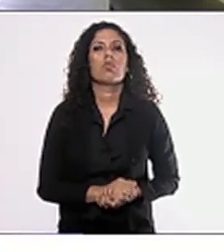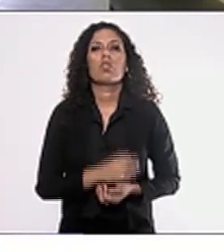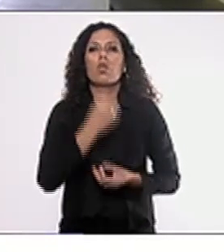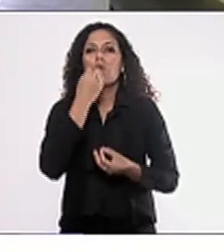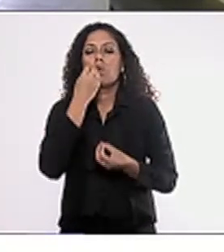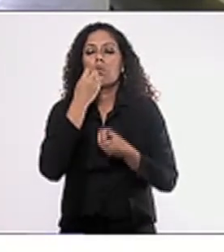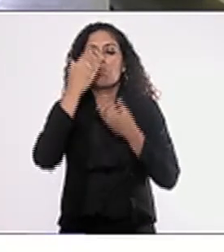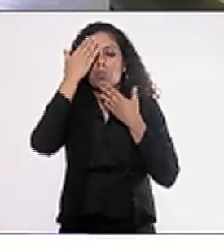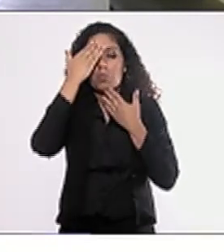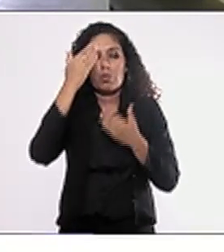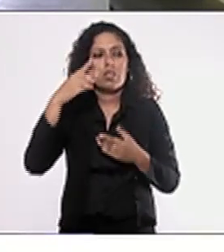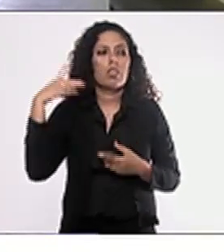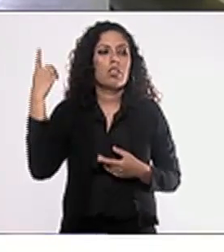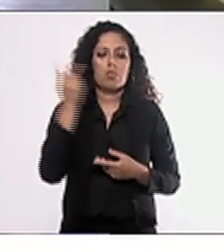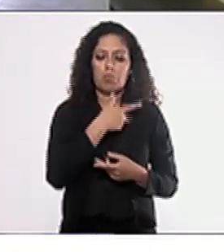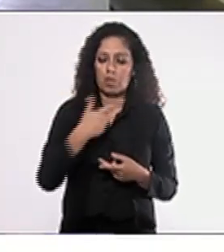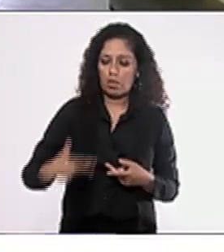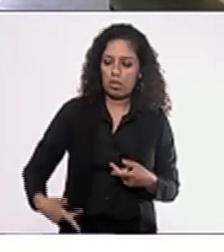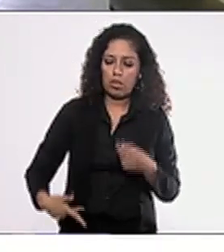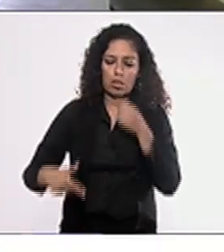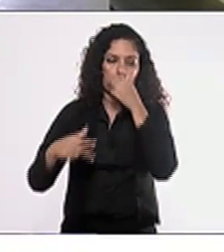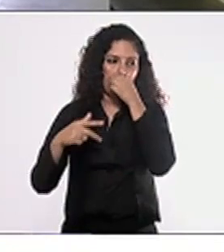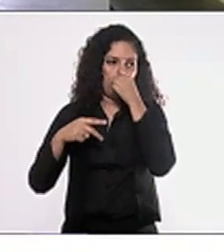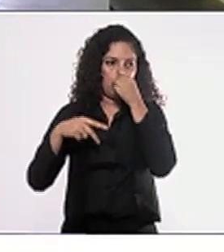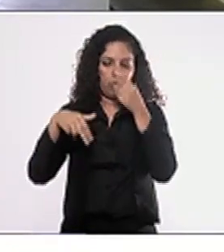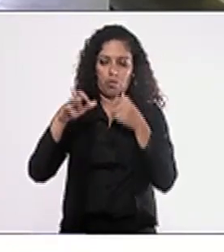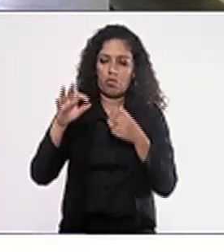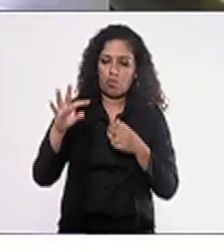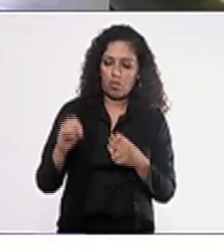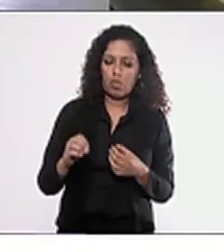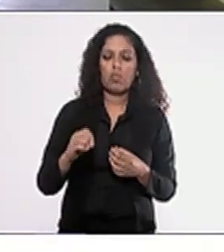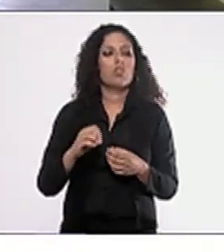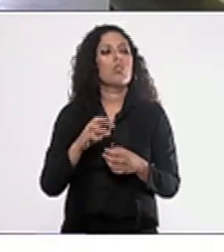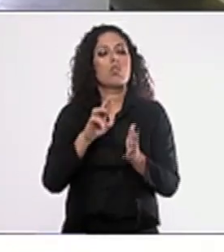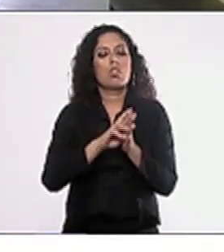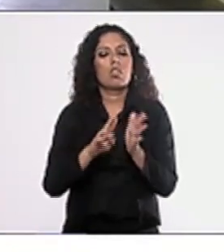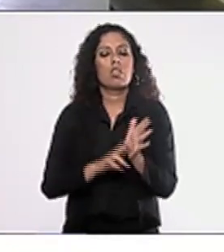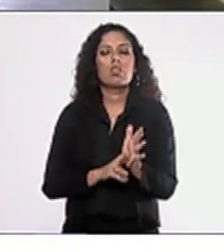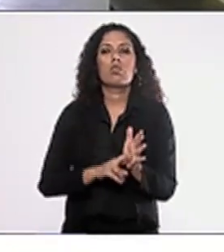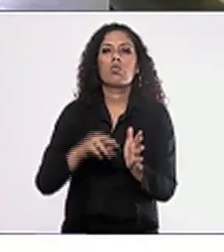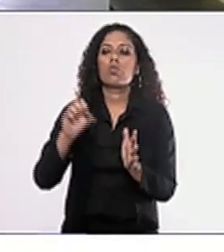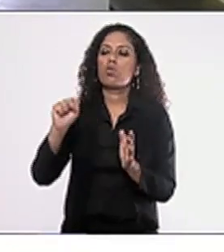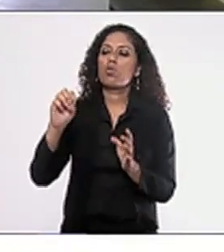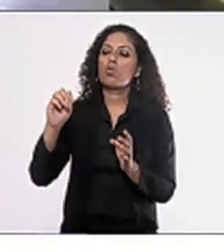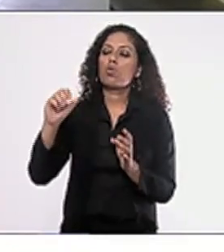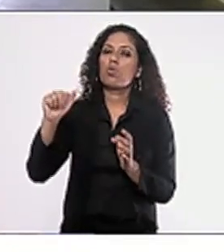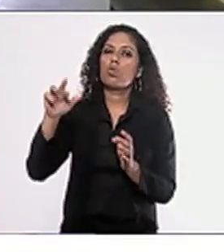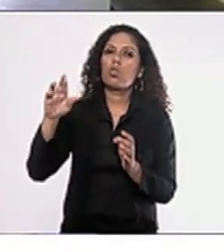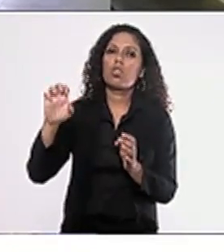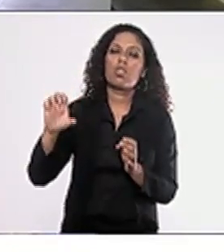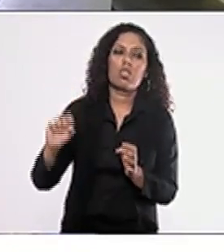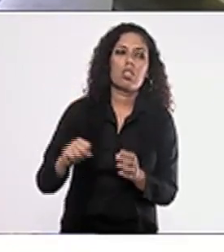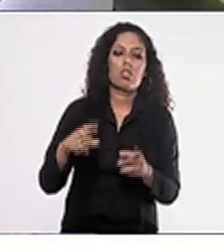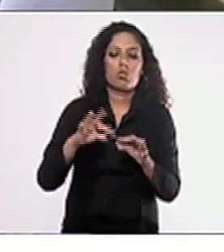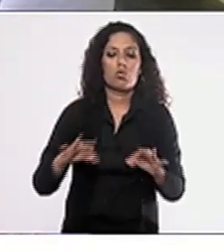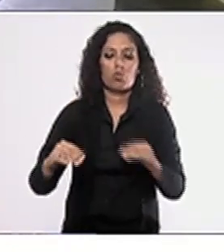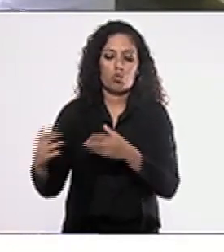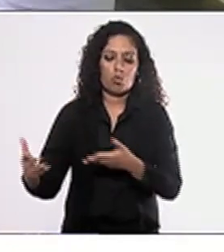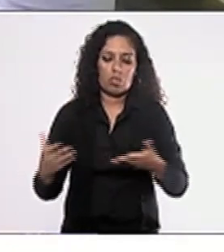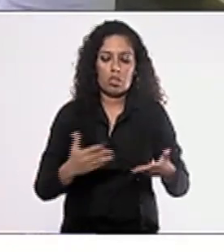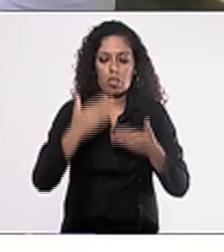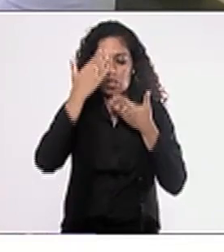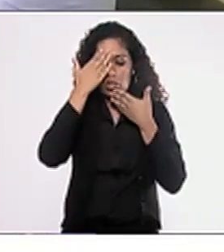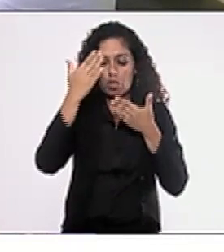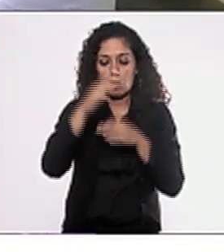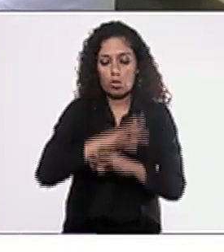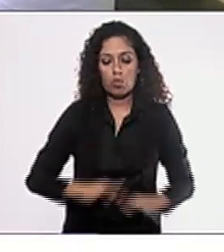Obrigado, deputado presidente Jorge Felipe Neto, nosso relator Felipe Soares, a todos os convidados. Agradecendo a presença